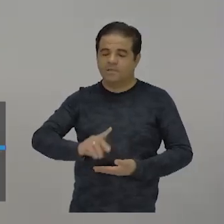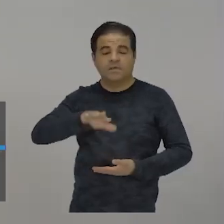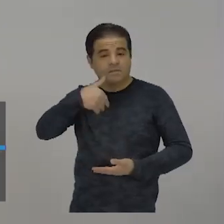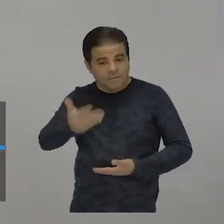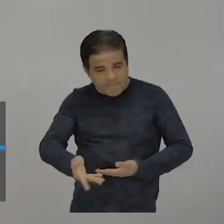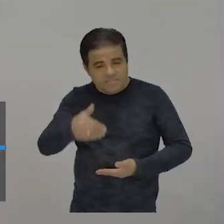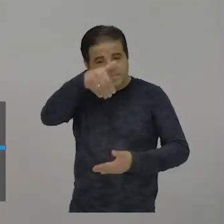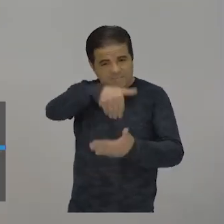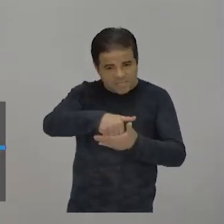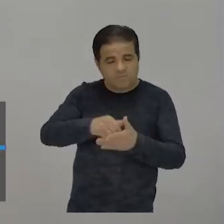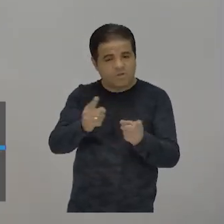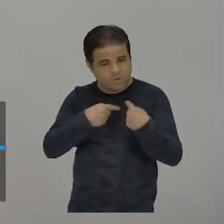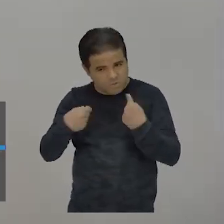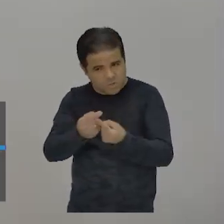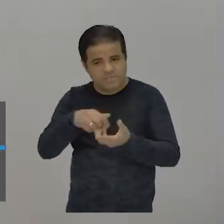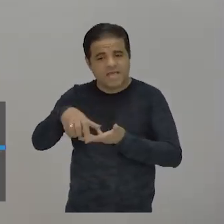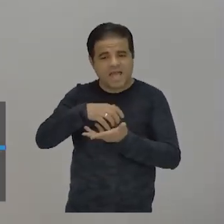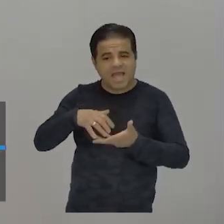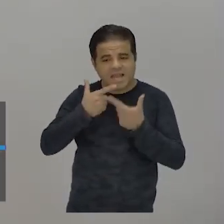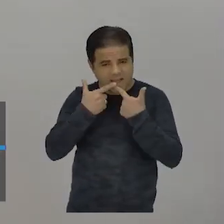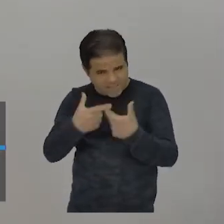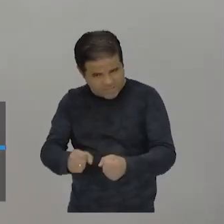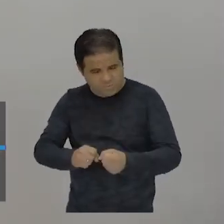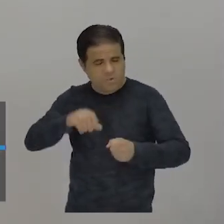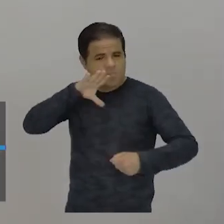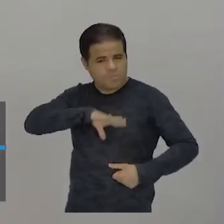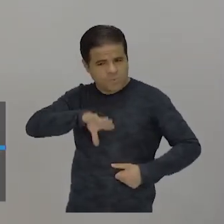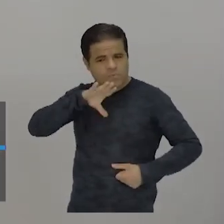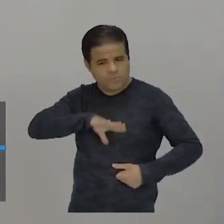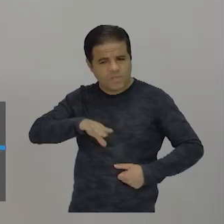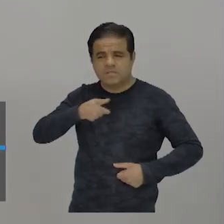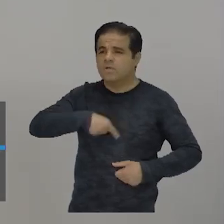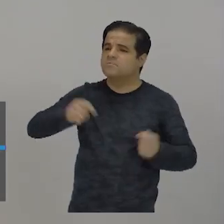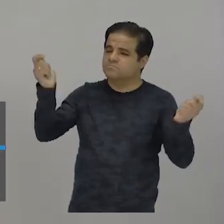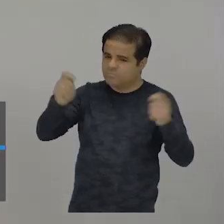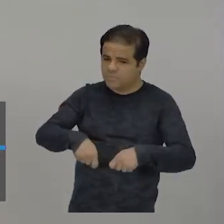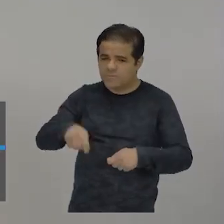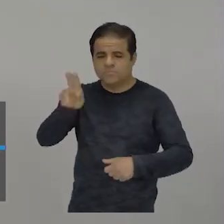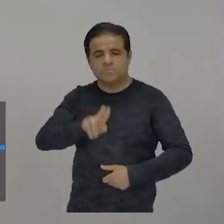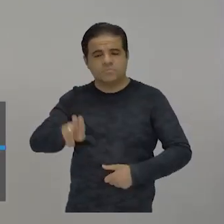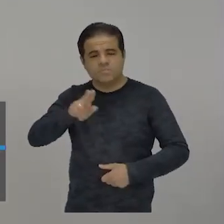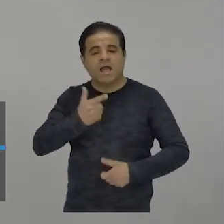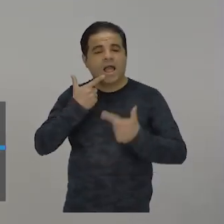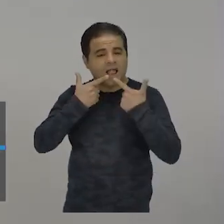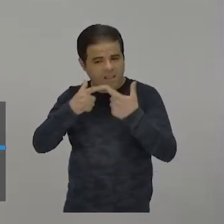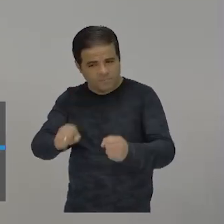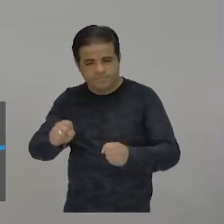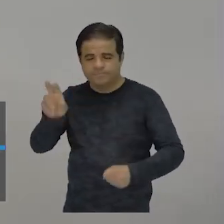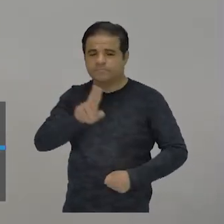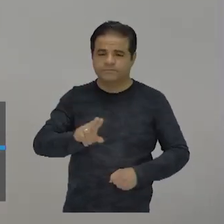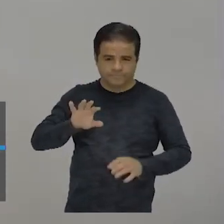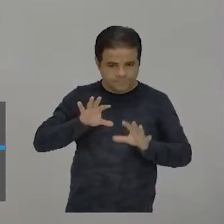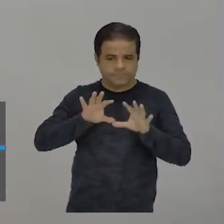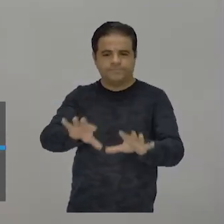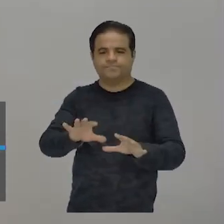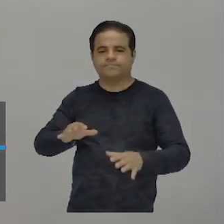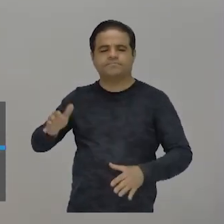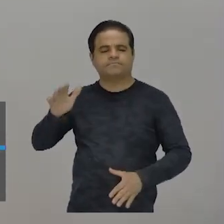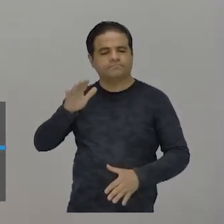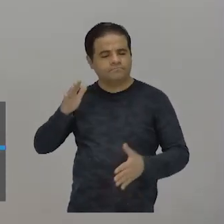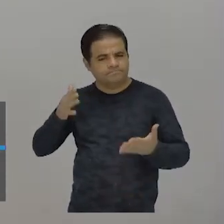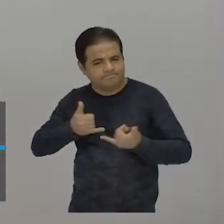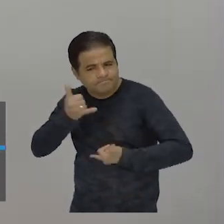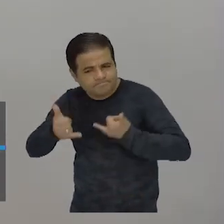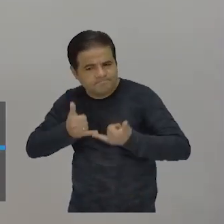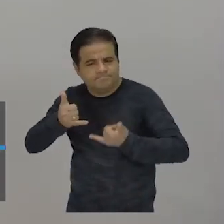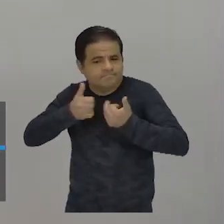também, dentro da nossa área de literatura, língua portuguesa, nós também podemos usar a linguagem para causar entretenimento.